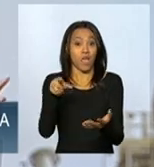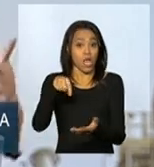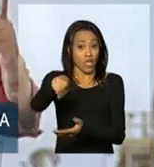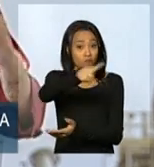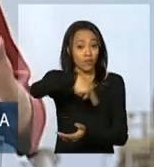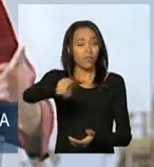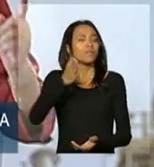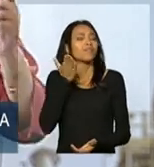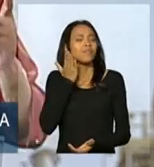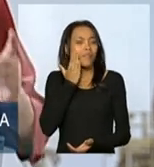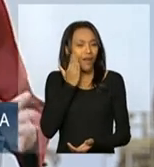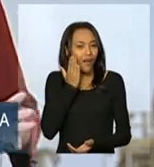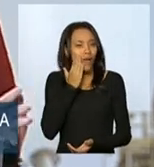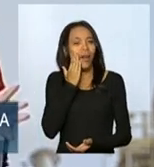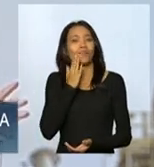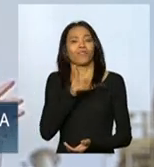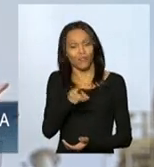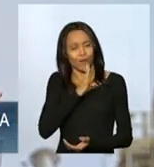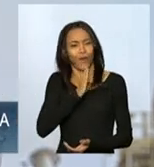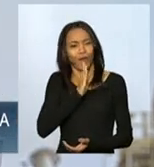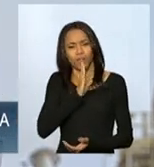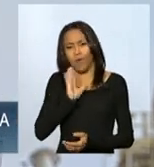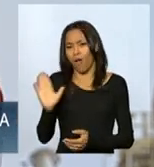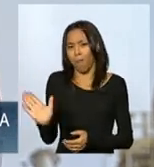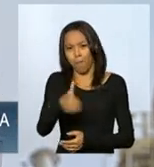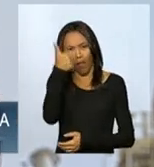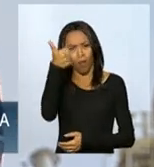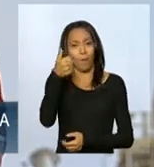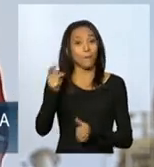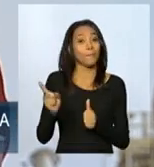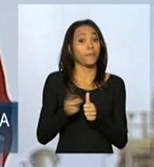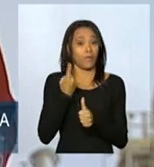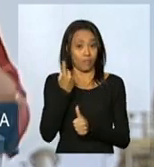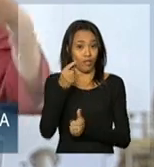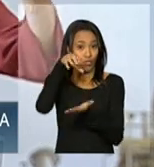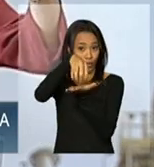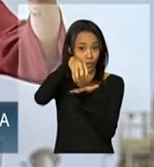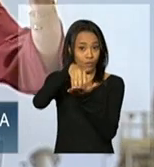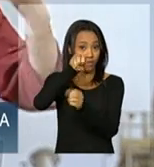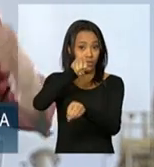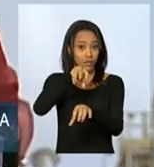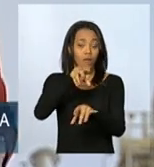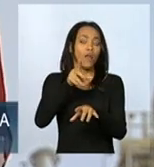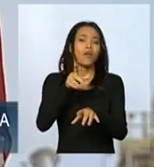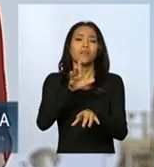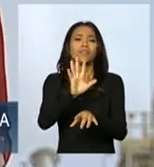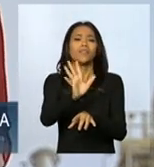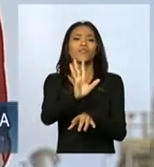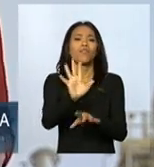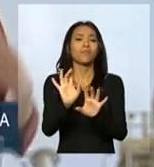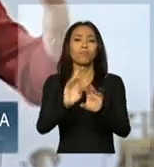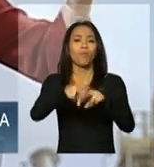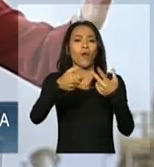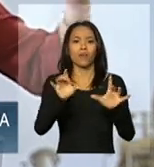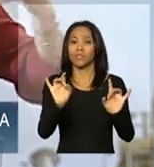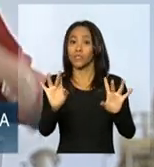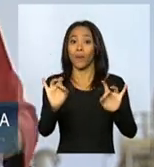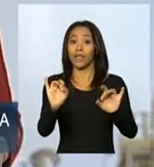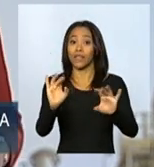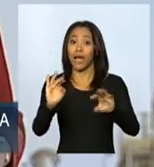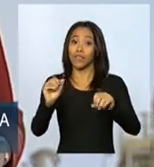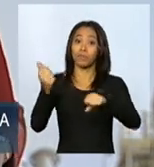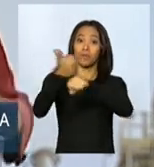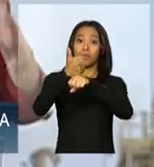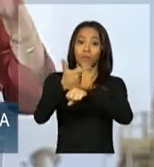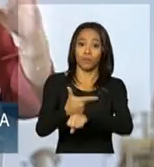todo mundo sabe que são as melhores. Primeiro, mas eu não estou falando por qualidade, primeiro lugar,